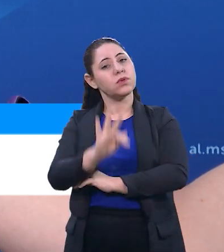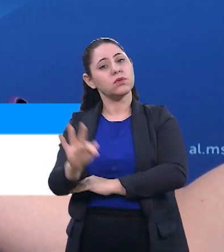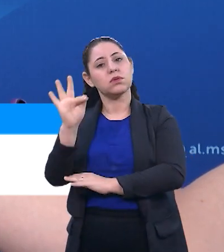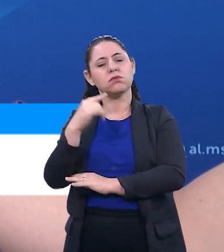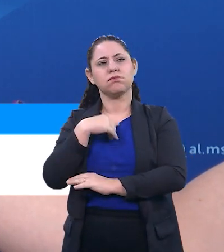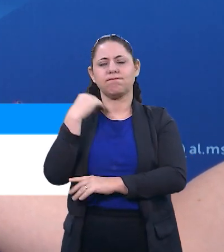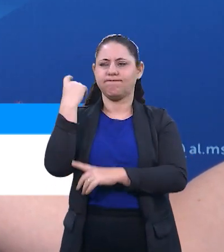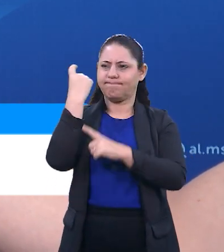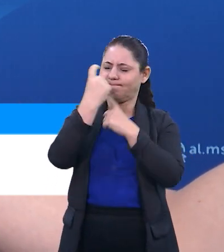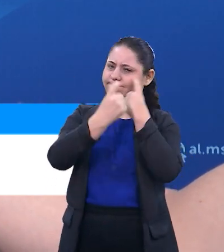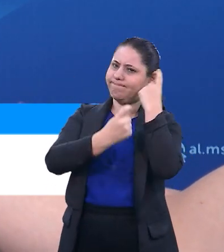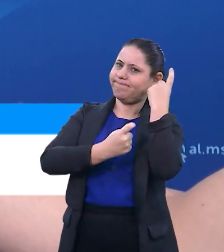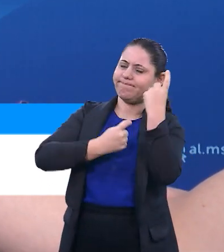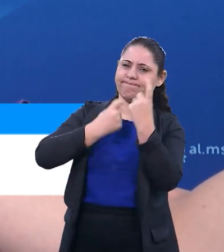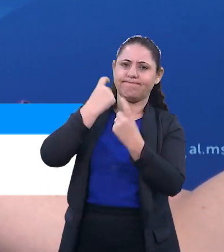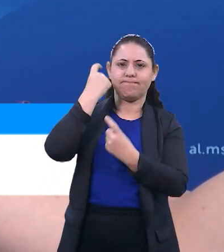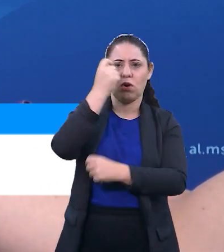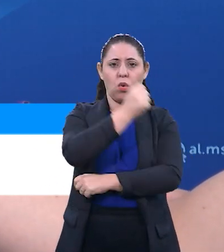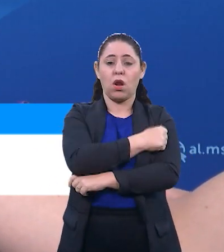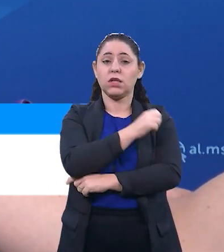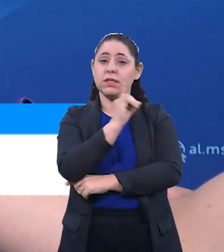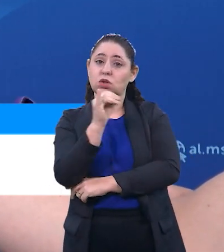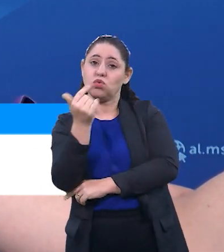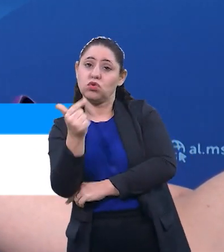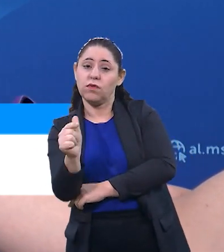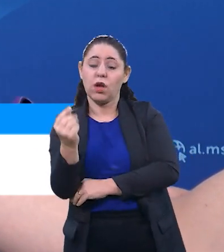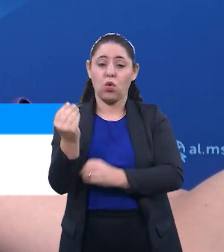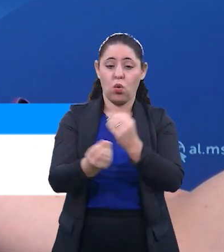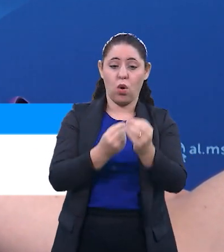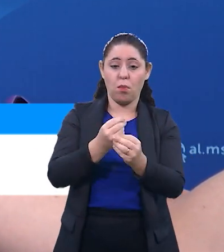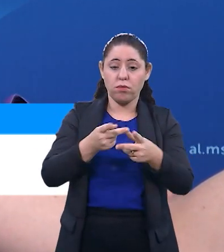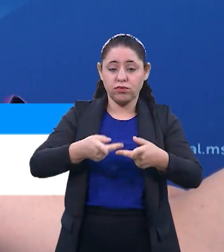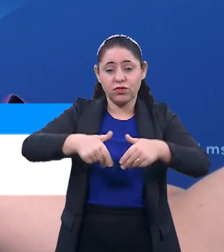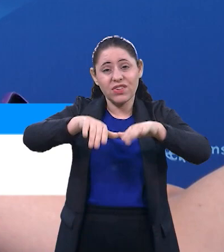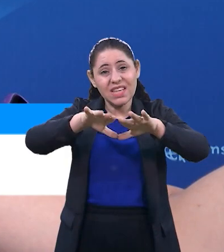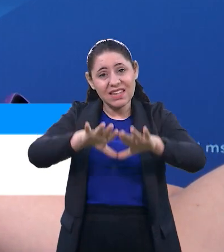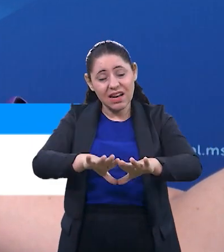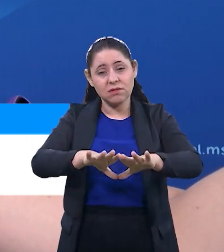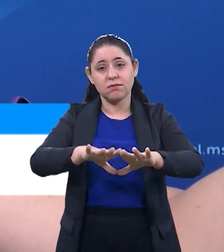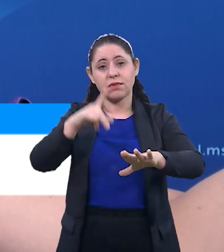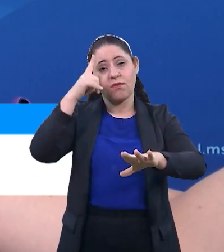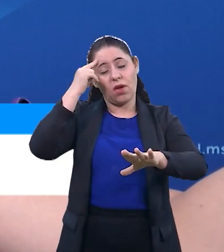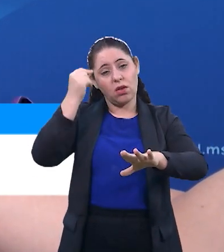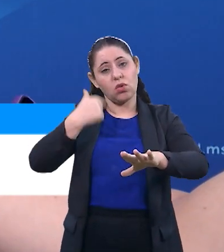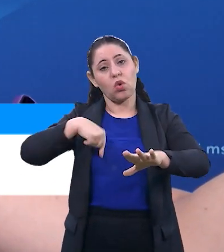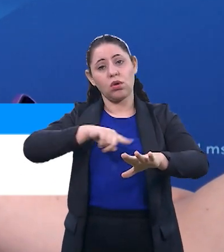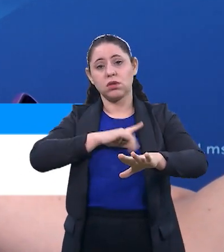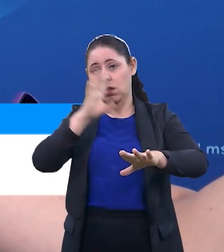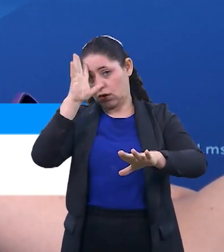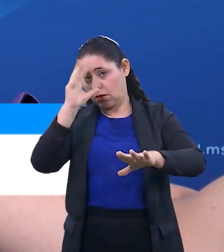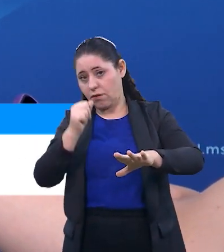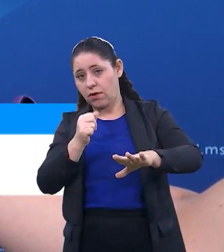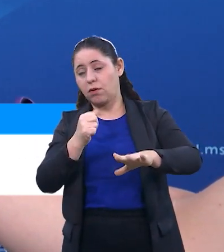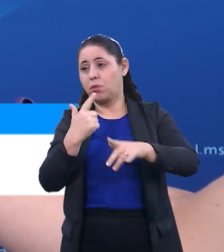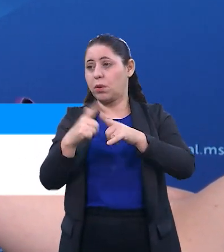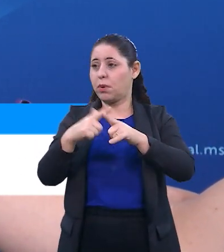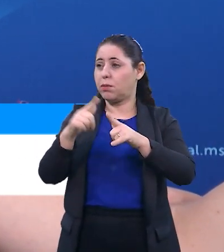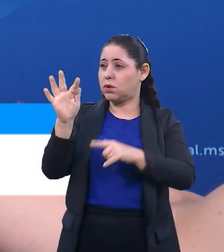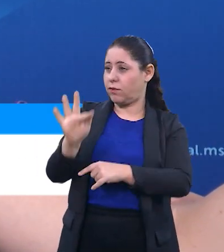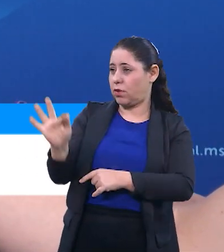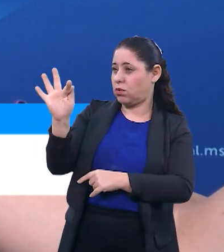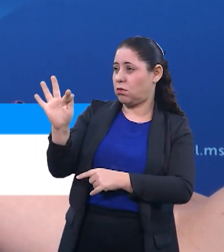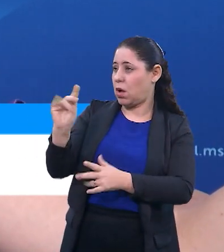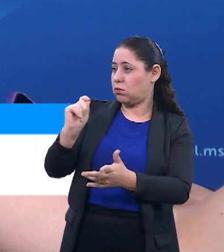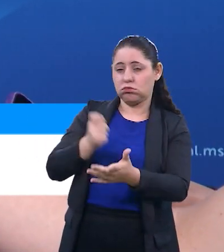direto para a universidade, e eu tenho uma preocupação de que esse aluno, se ele não tiver condições de permanência na universidade, a gente